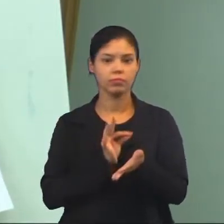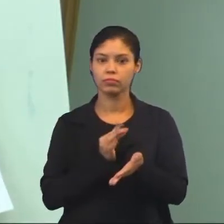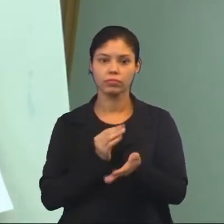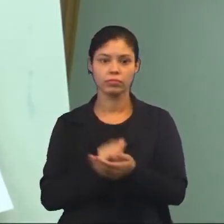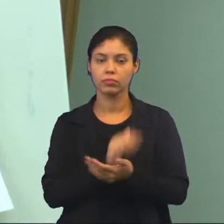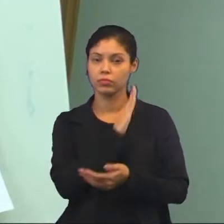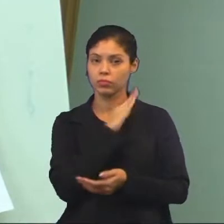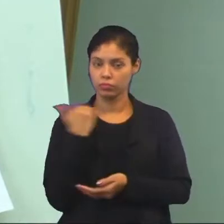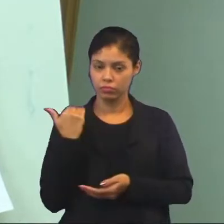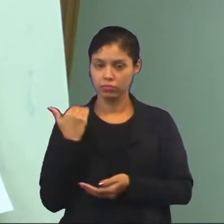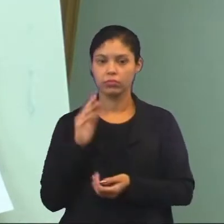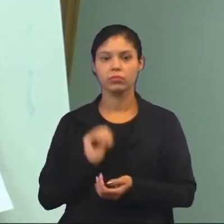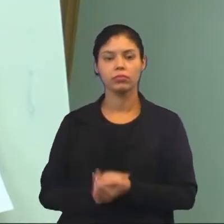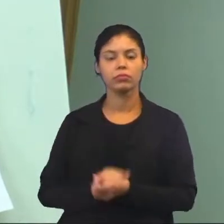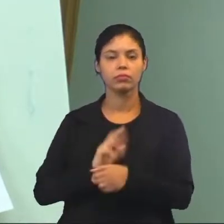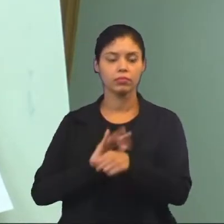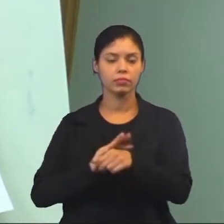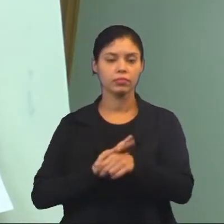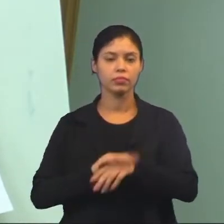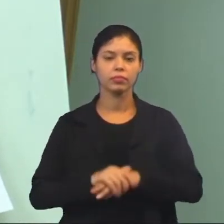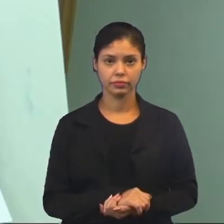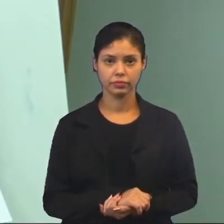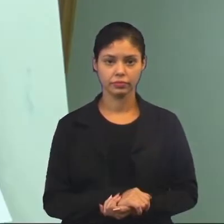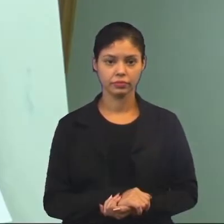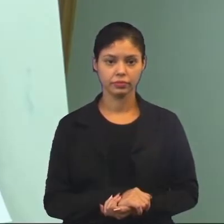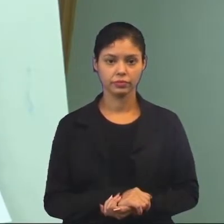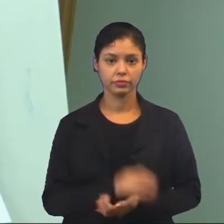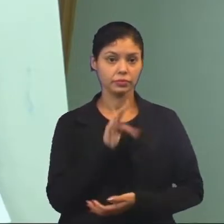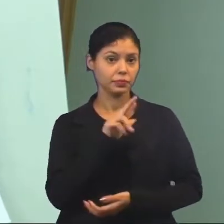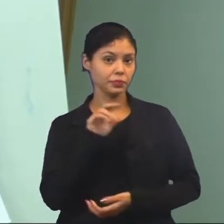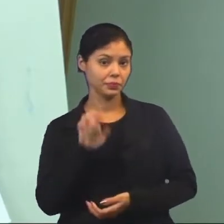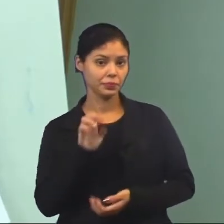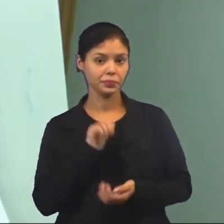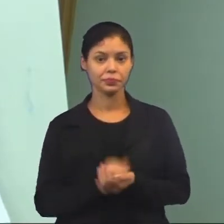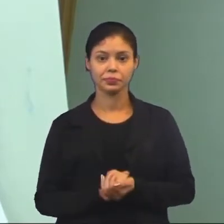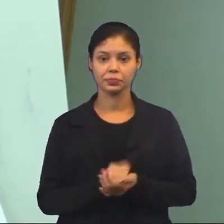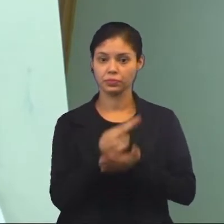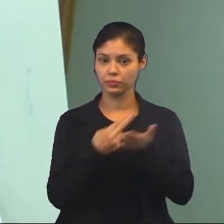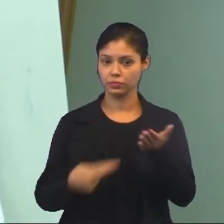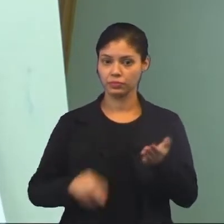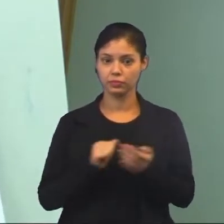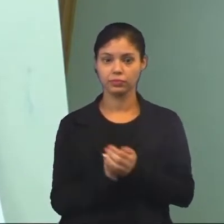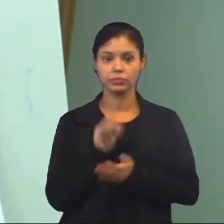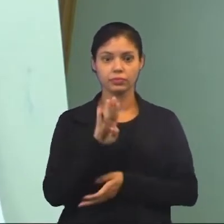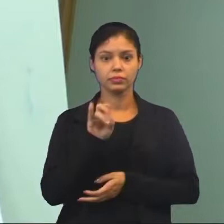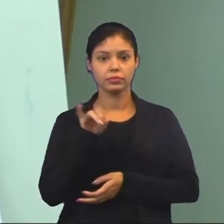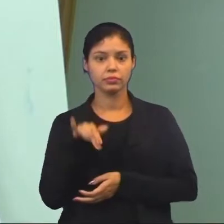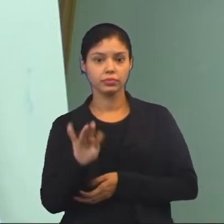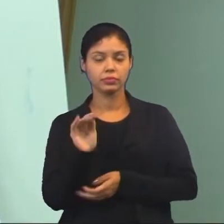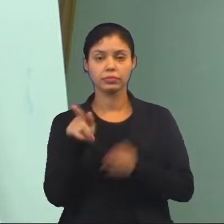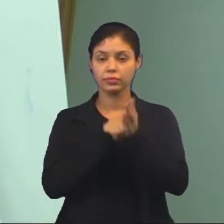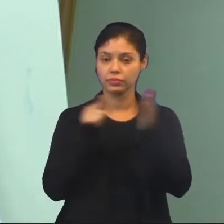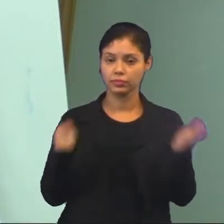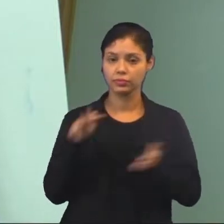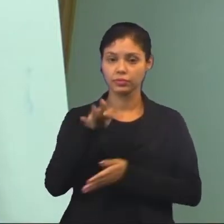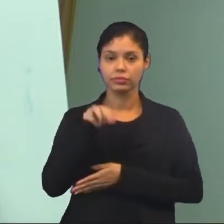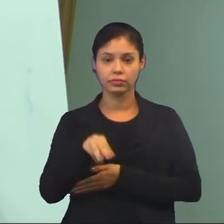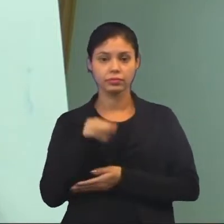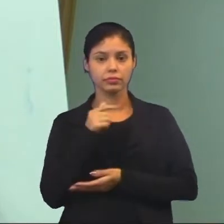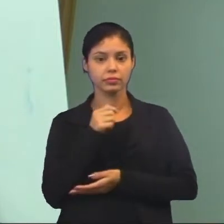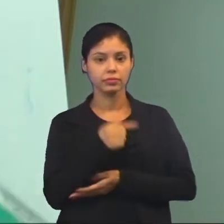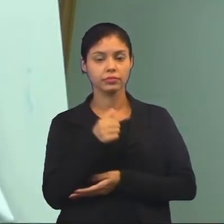não registrou óbitos pela doença. Fonte da redação com Band News FM